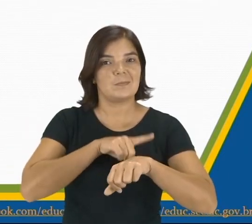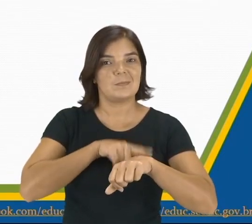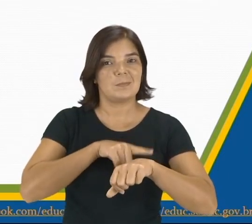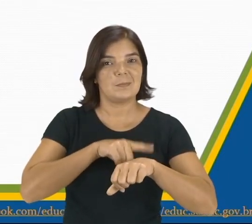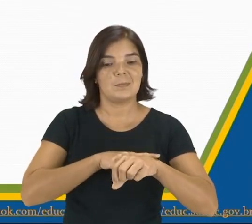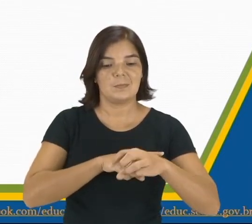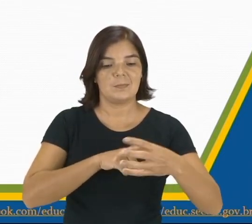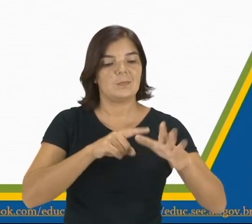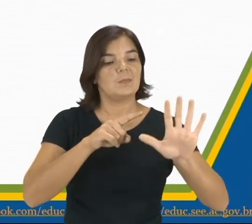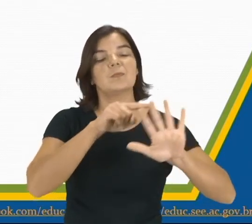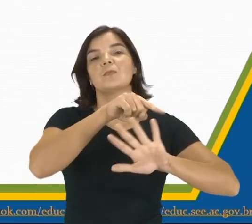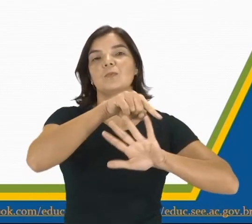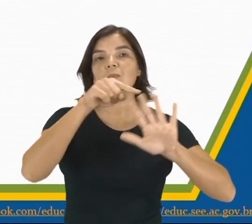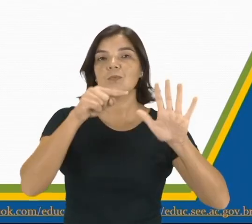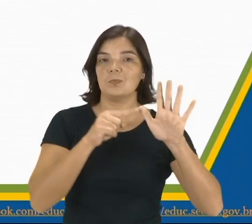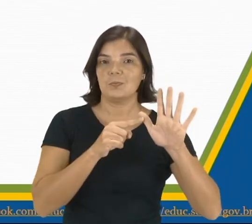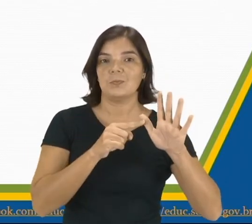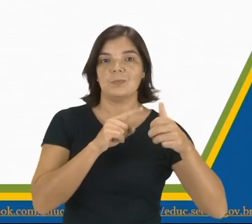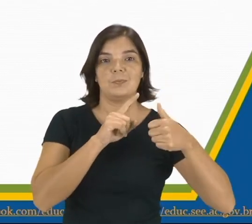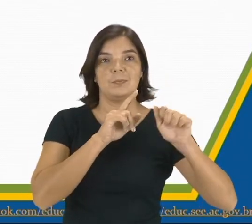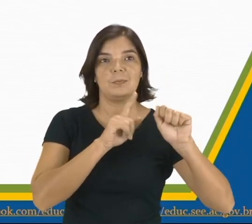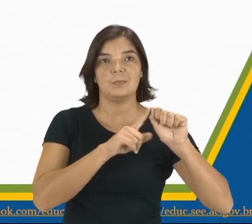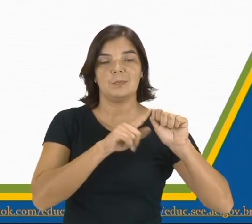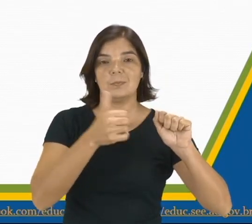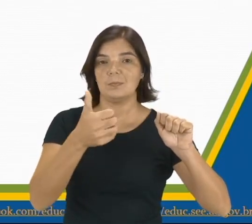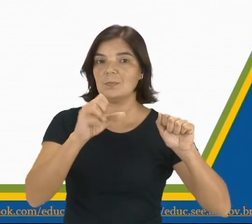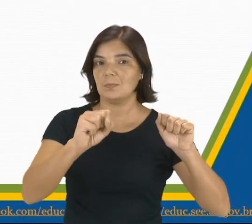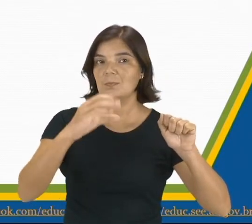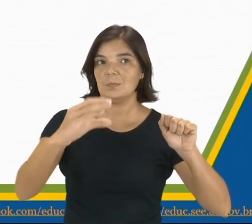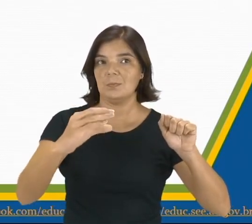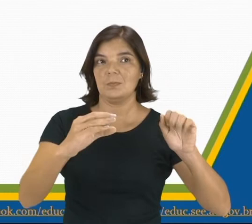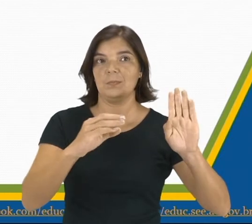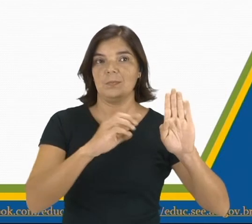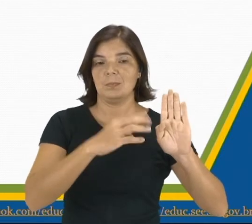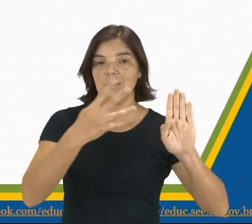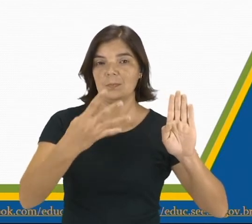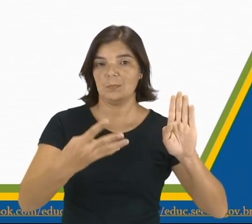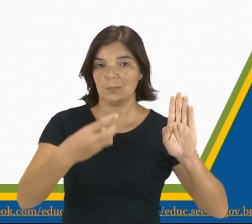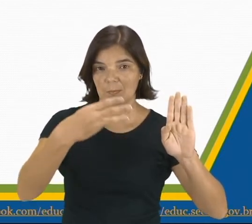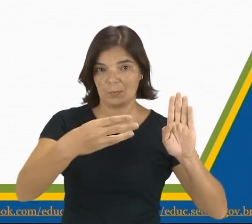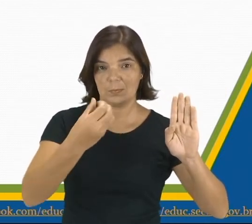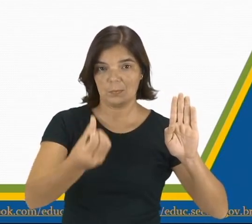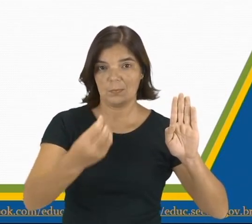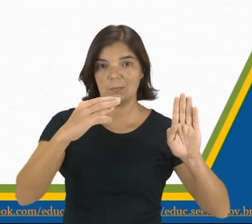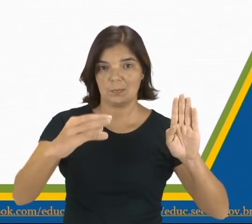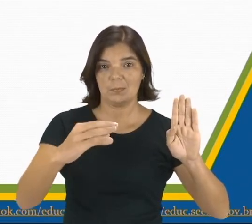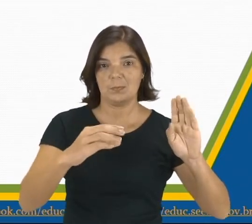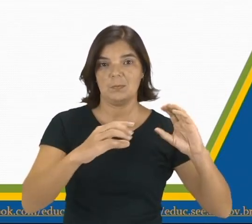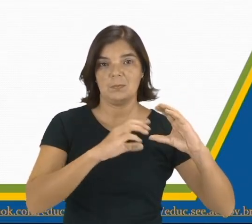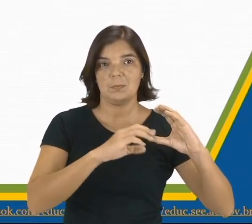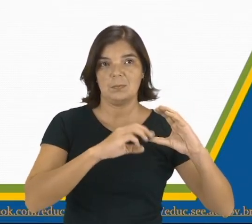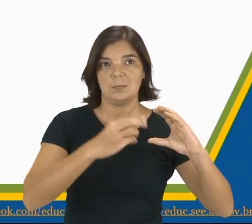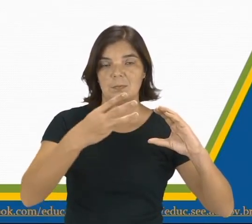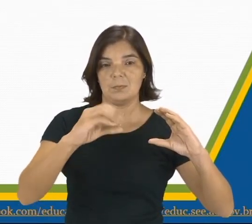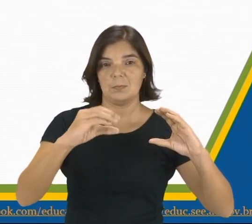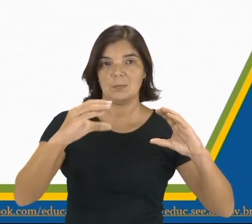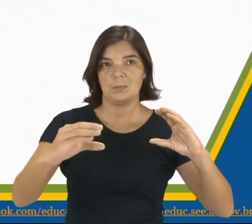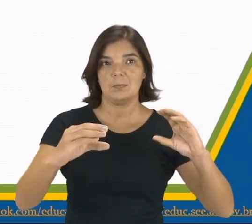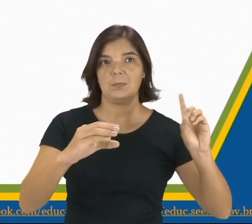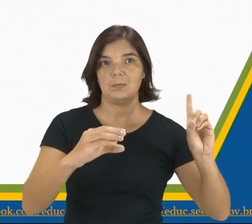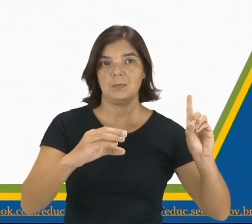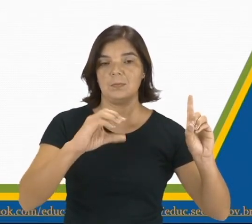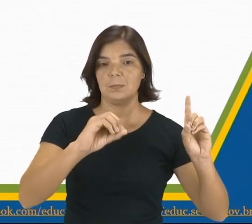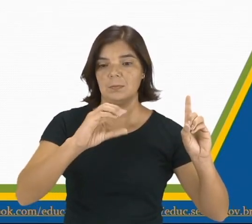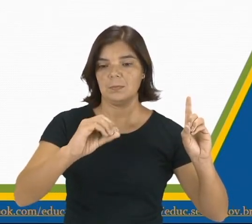Nós temos aí 5 alternativas, né? Letra A, 18 coulombs, letra B, 36, letra C, 30,